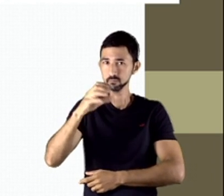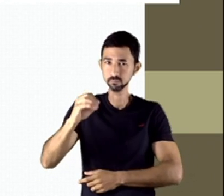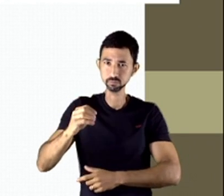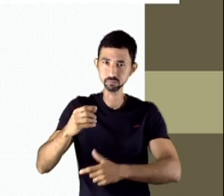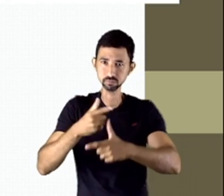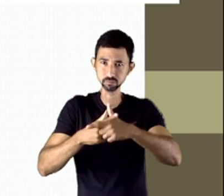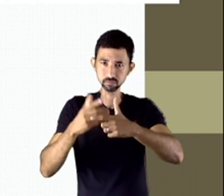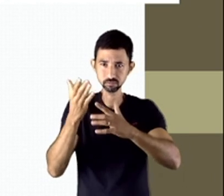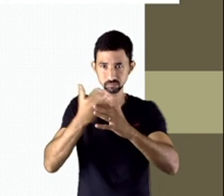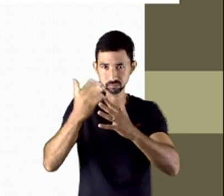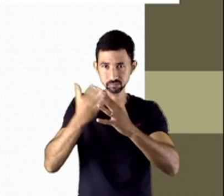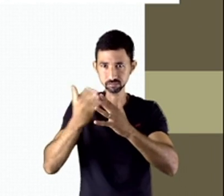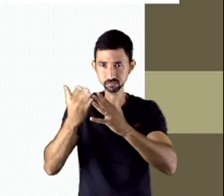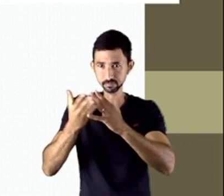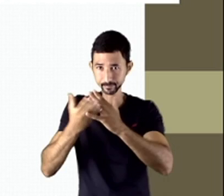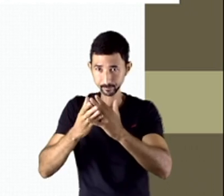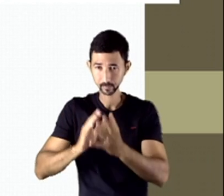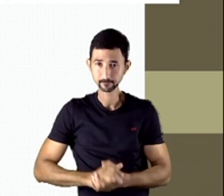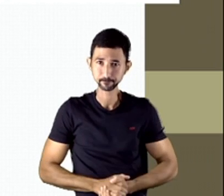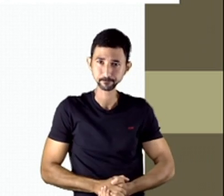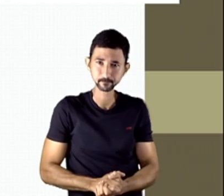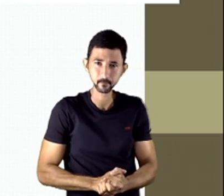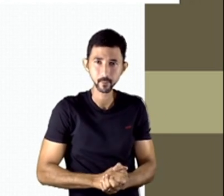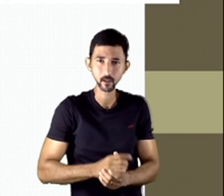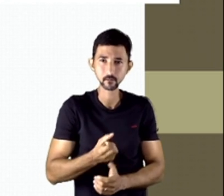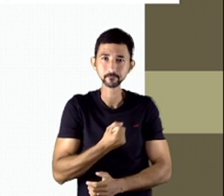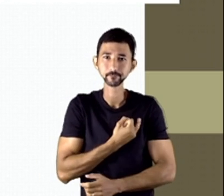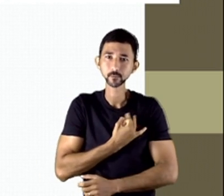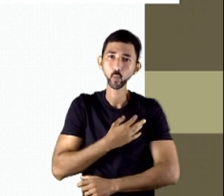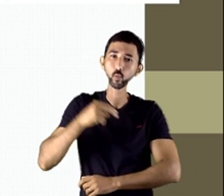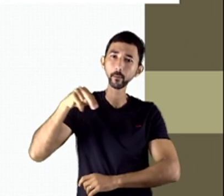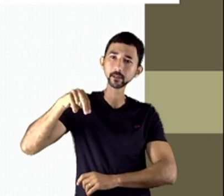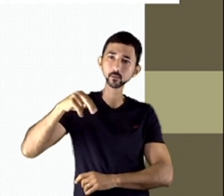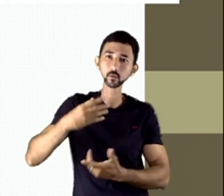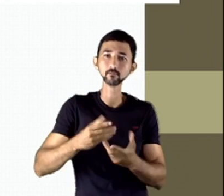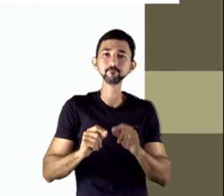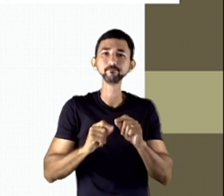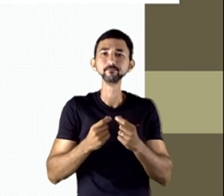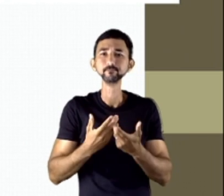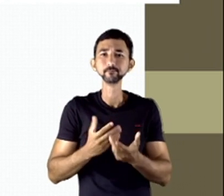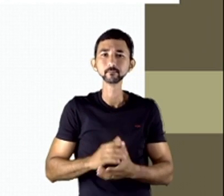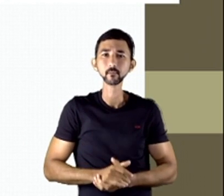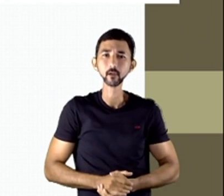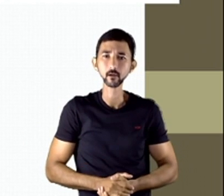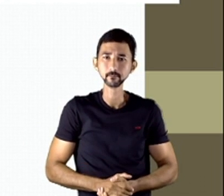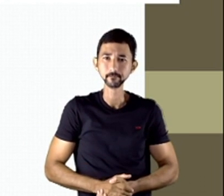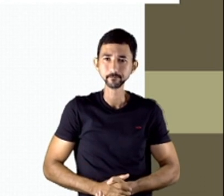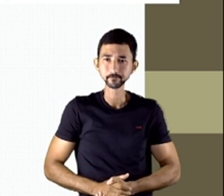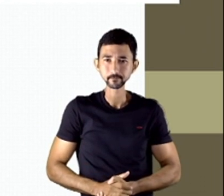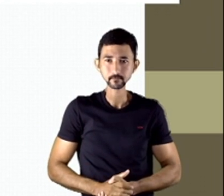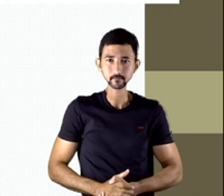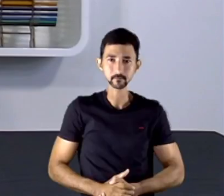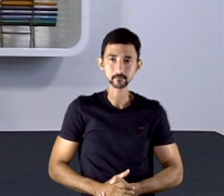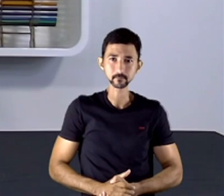de modo que cada parcela corresponda a um número natural, ou seja, vem para mim agora.